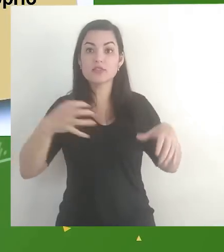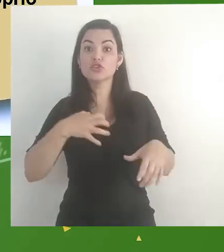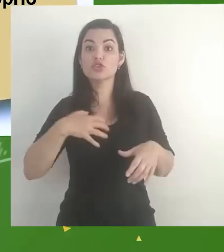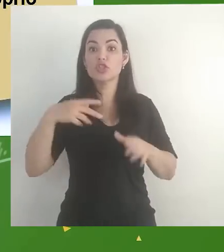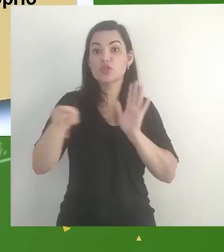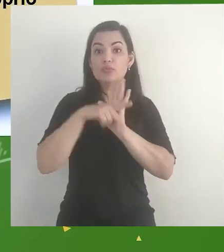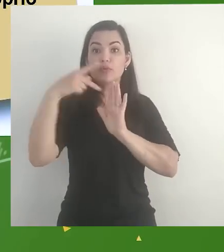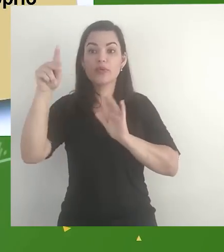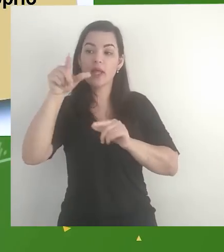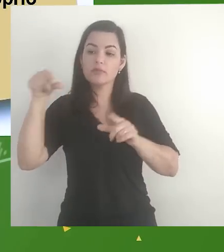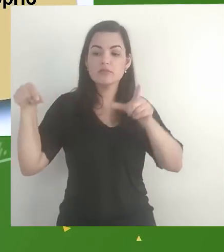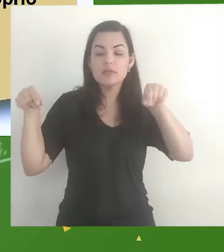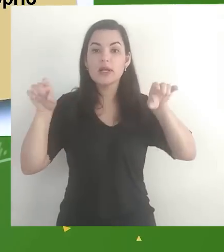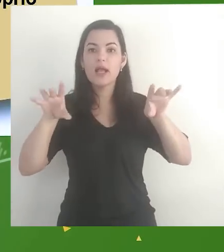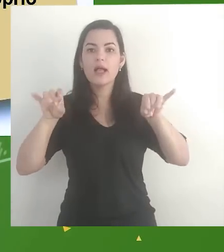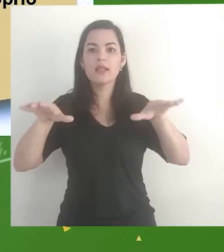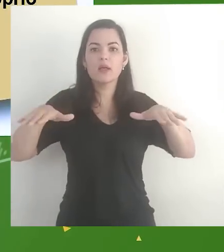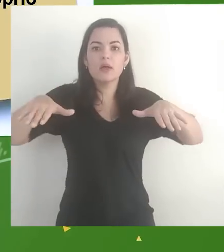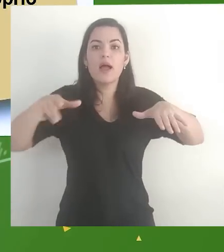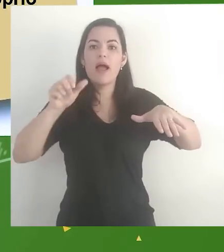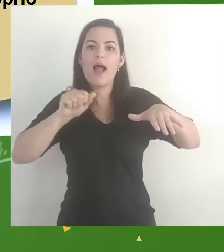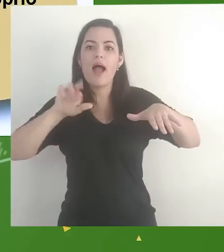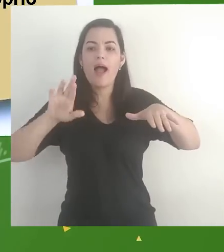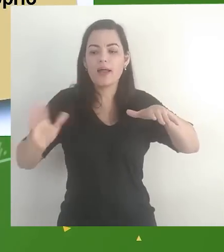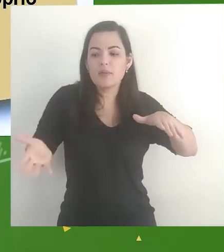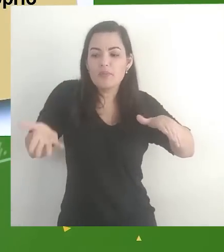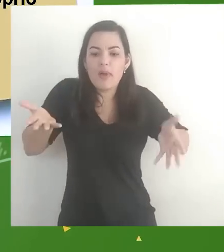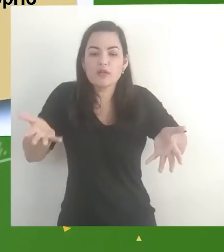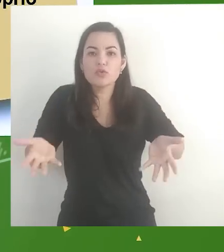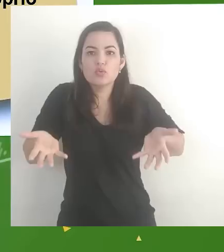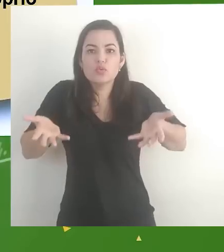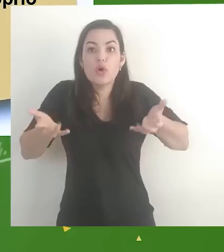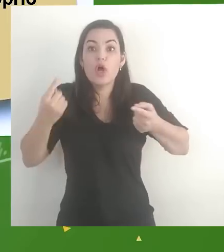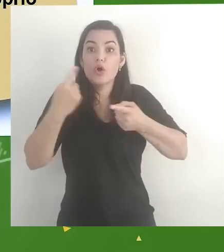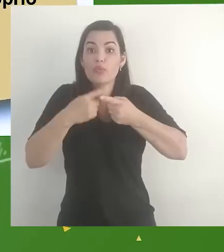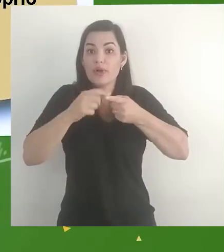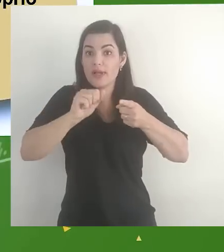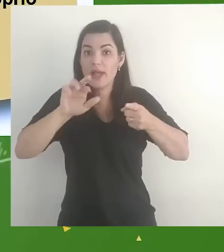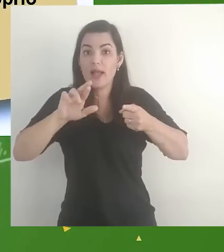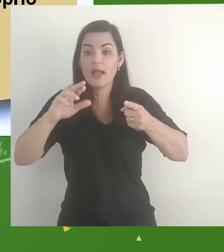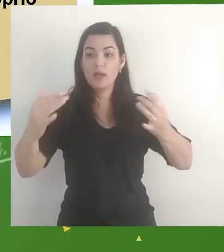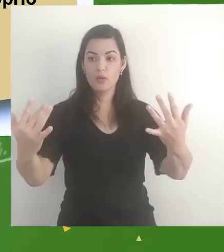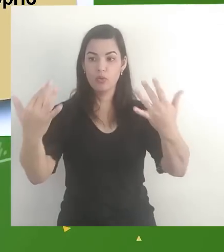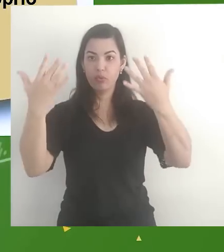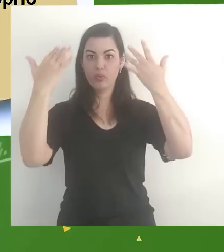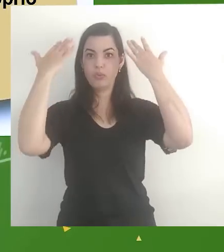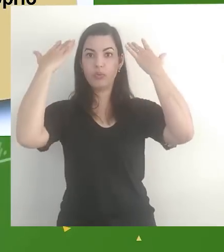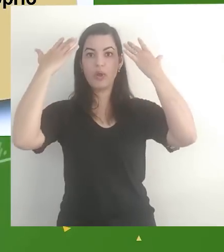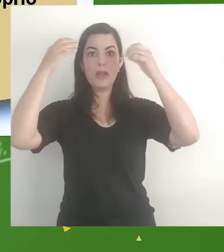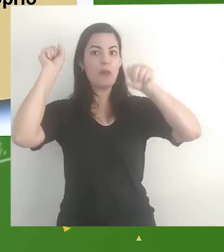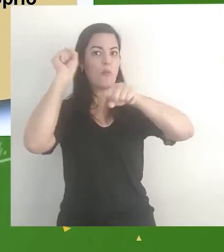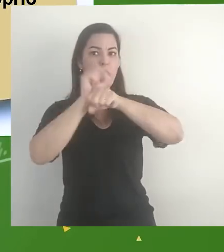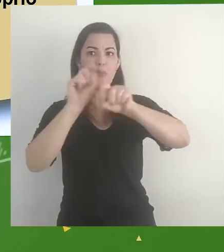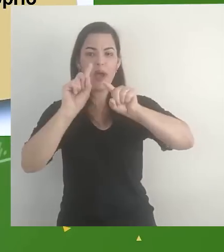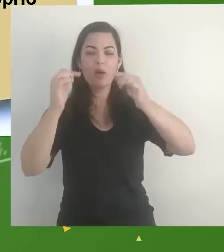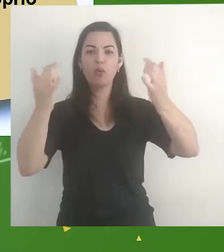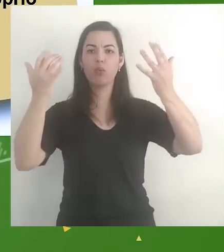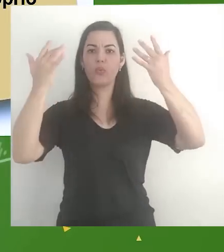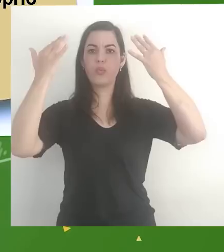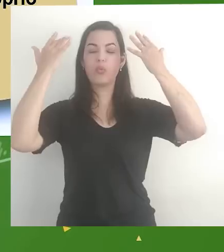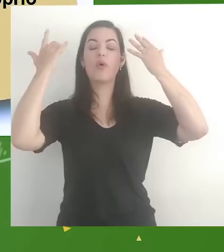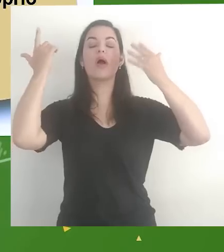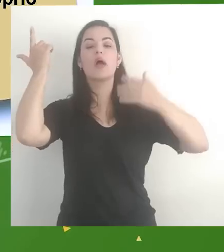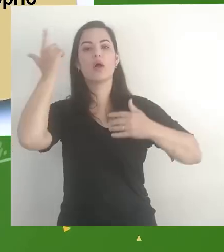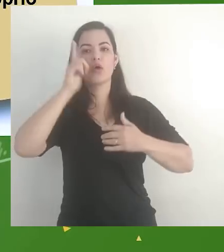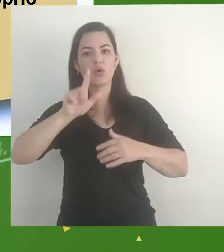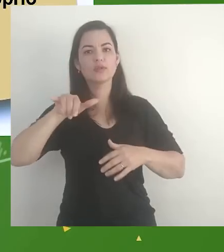asas, assim dando mais estabilidade, porque o ar que passa em cima do avião não se acumula e assim o avião